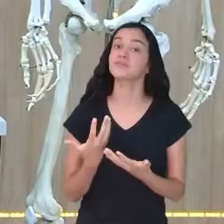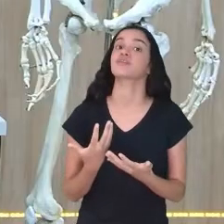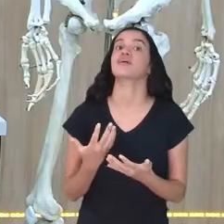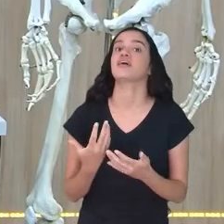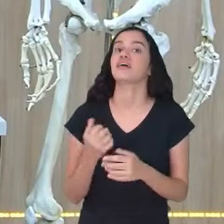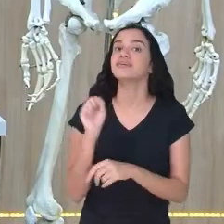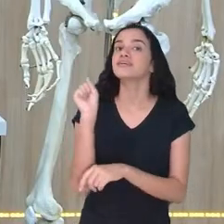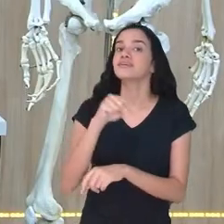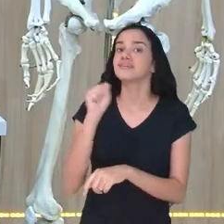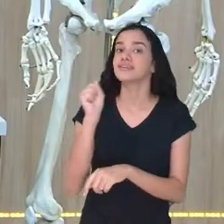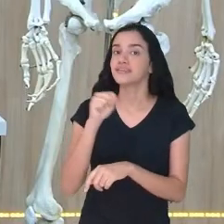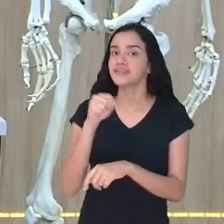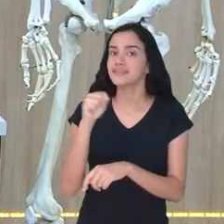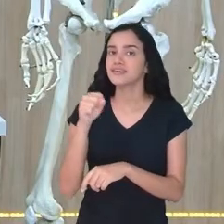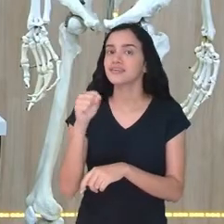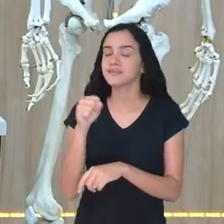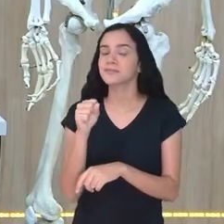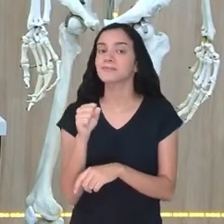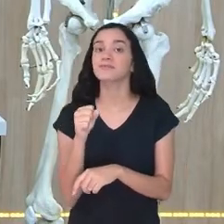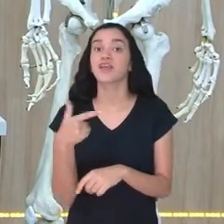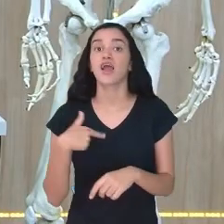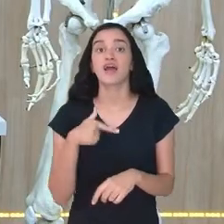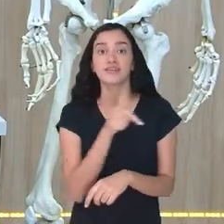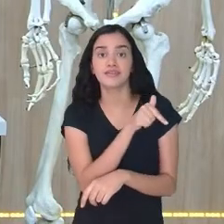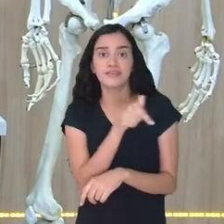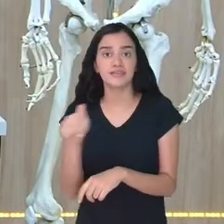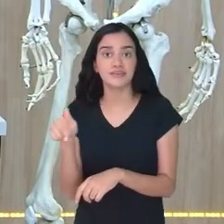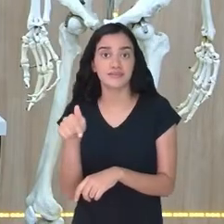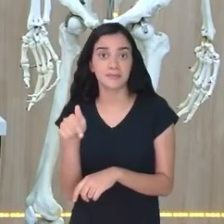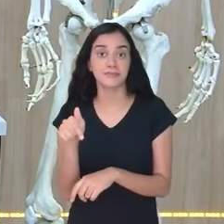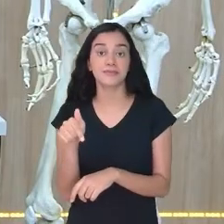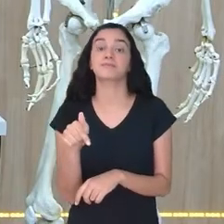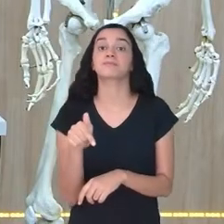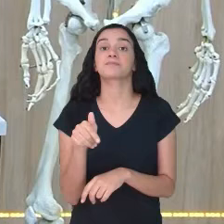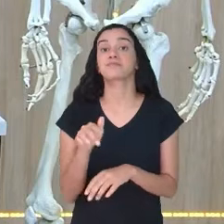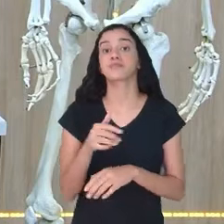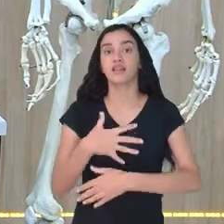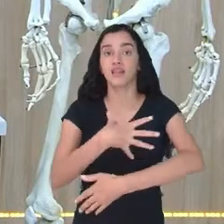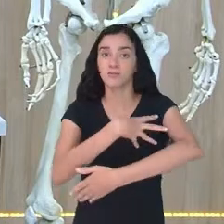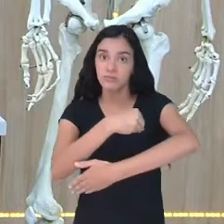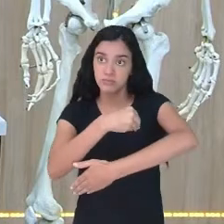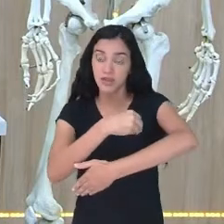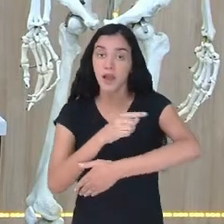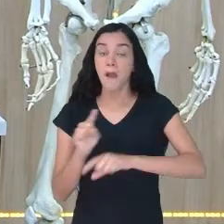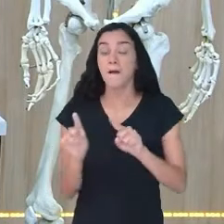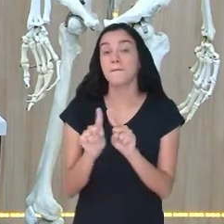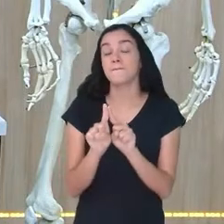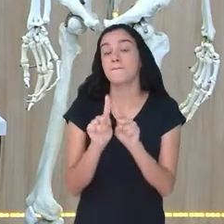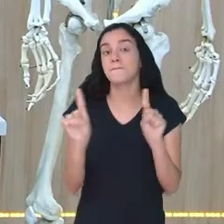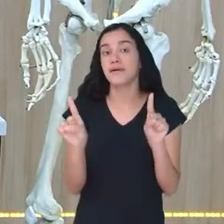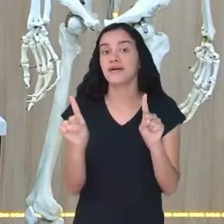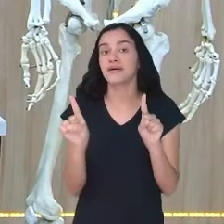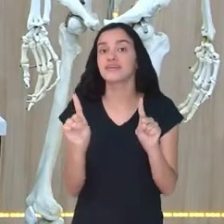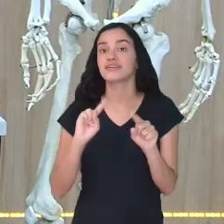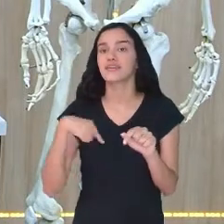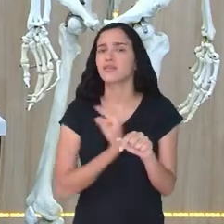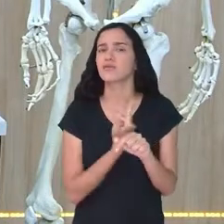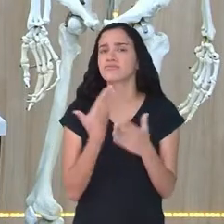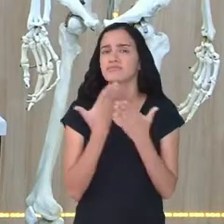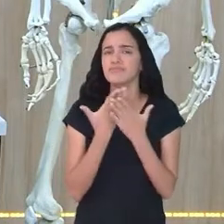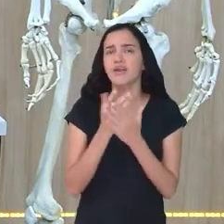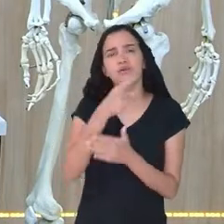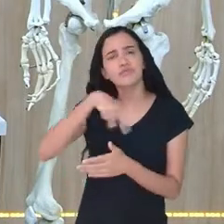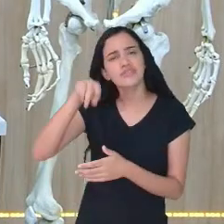Cláudia, estamos aqui levantando a bandeira nessa semana da amamentação. Mas vamos em relação aí à nossa aula. Vocês